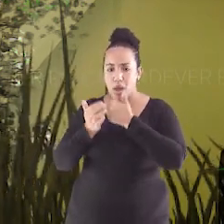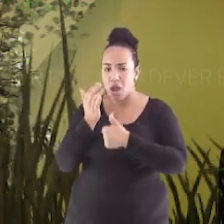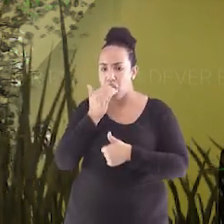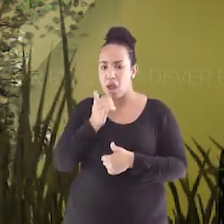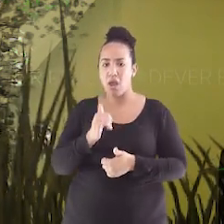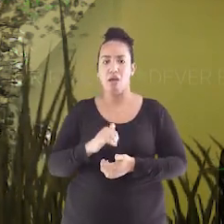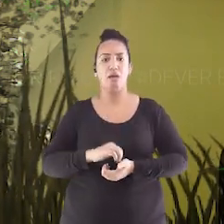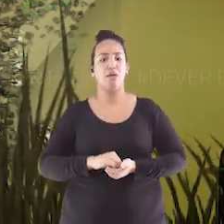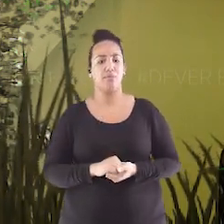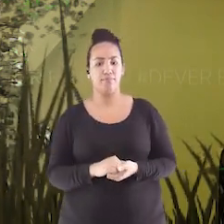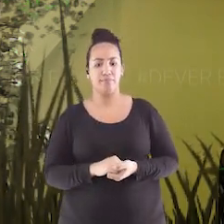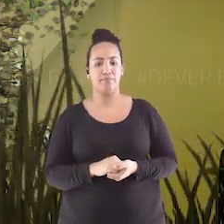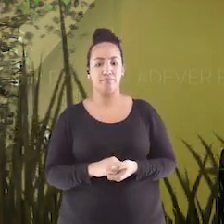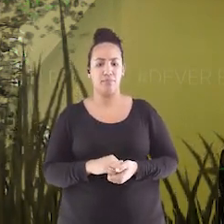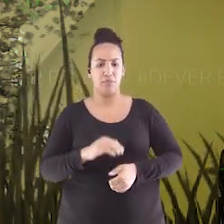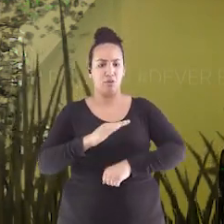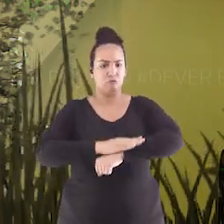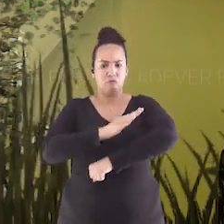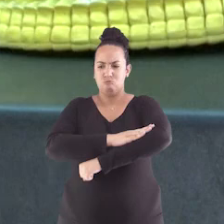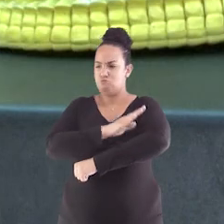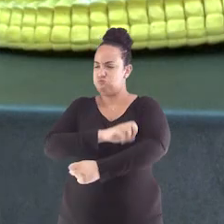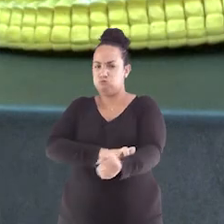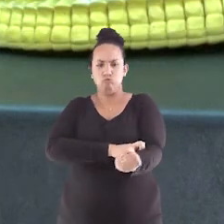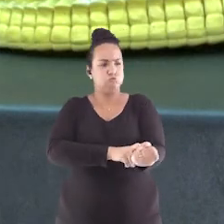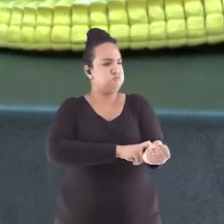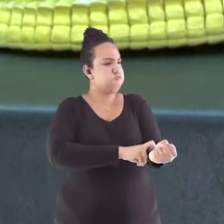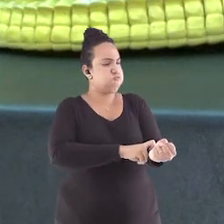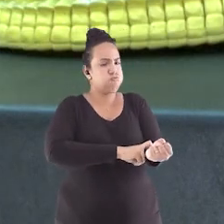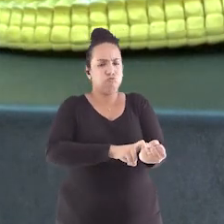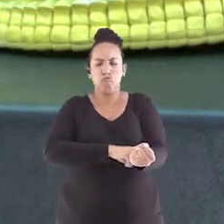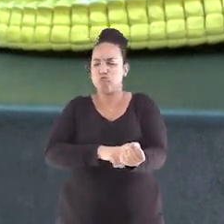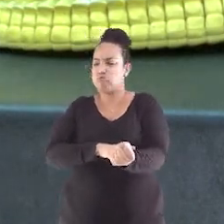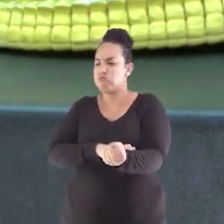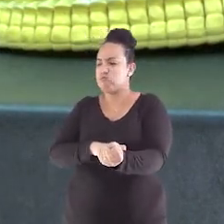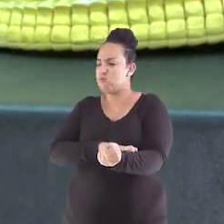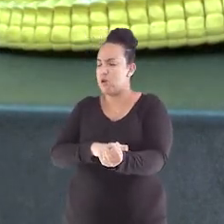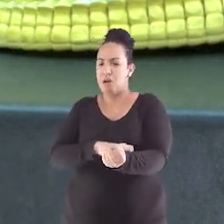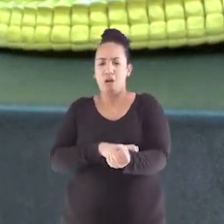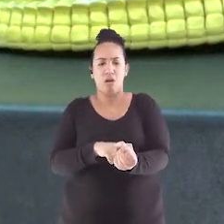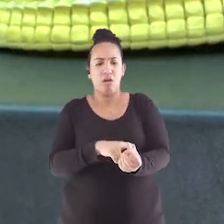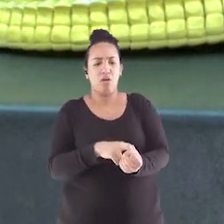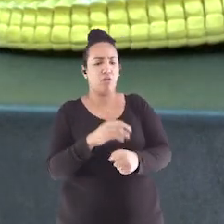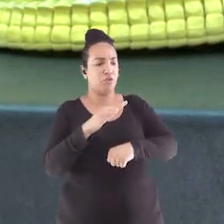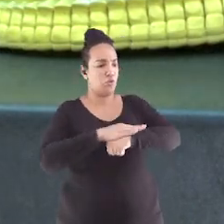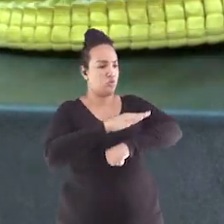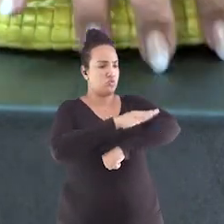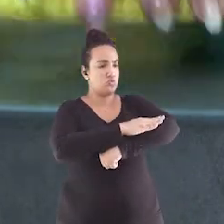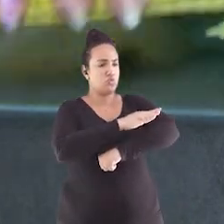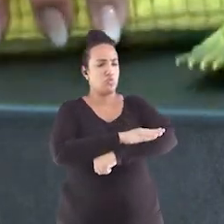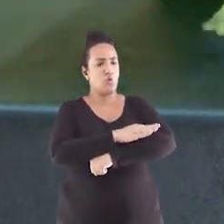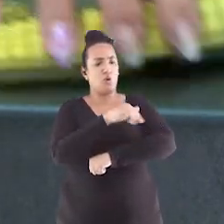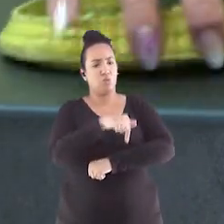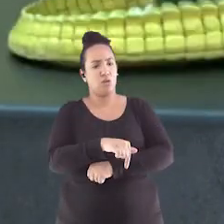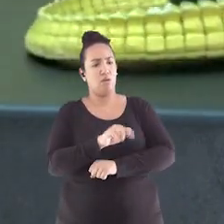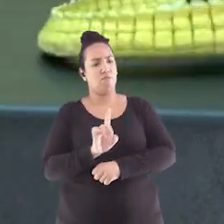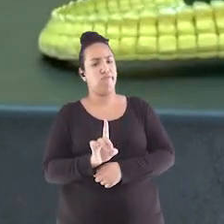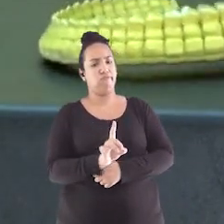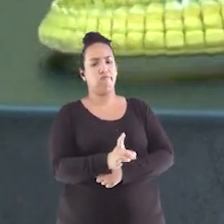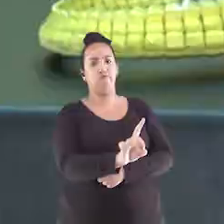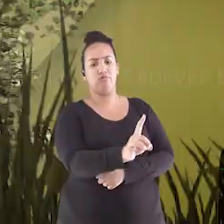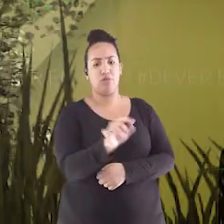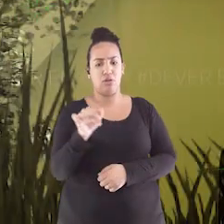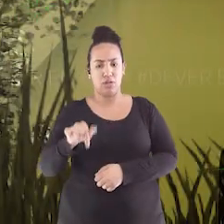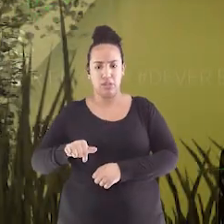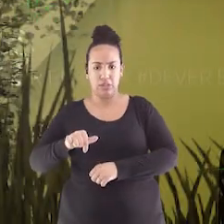ele saiu pisando forte e bufando. Para onde você quer que Jove ia, a coisa escamosa ia